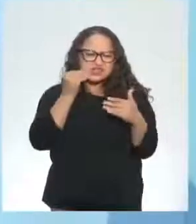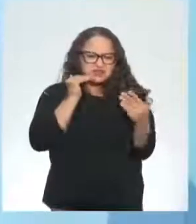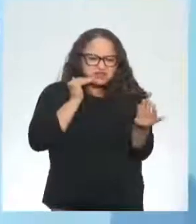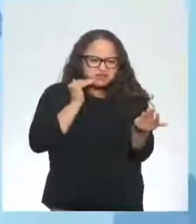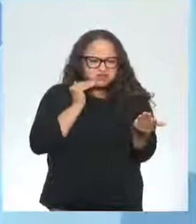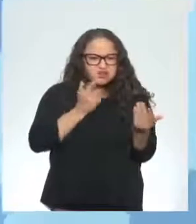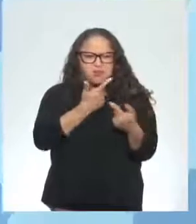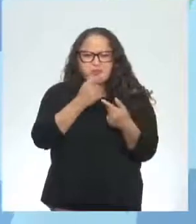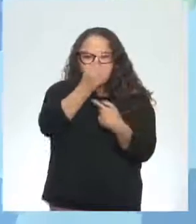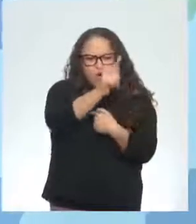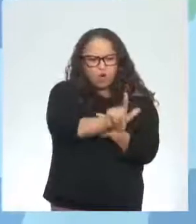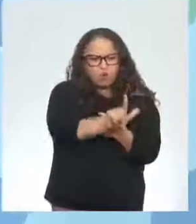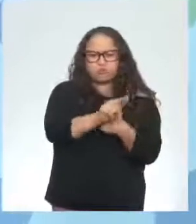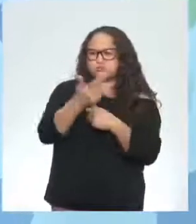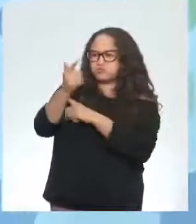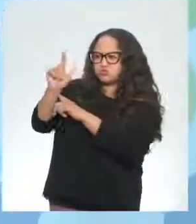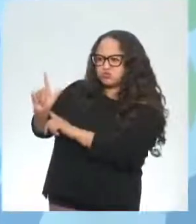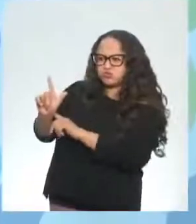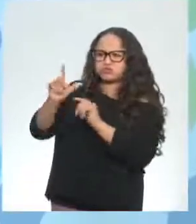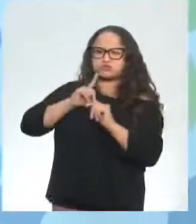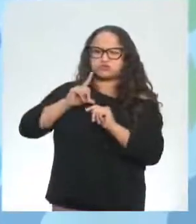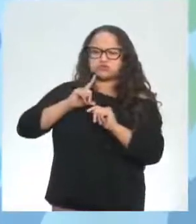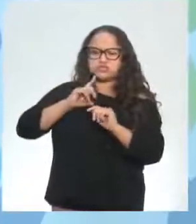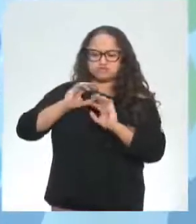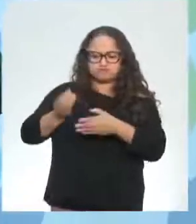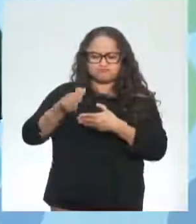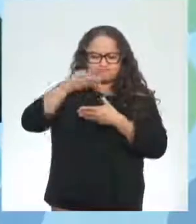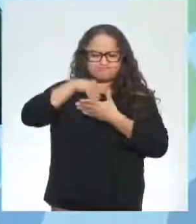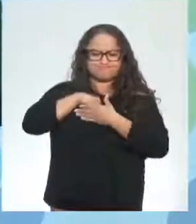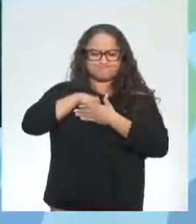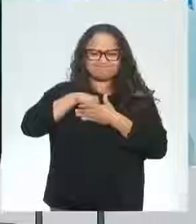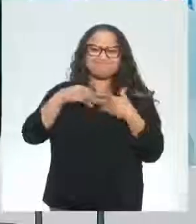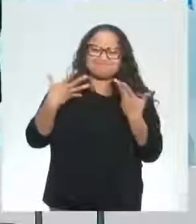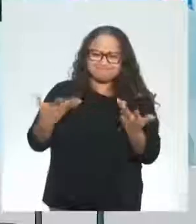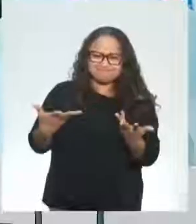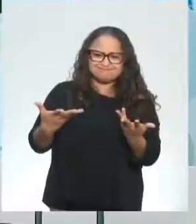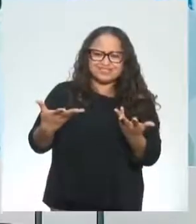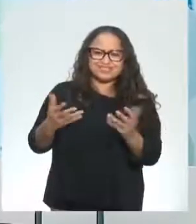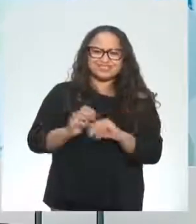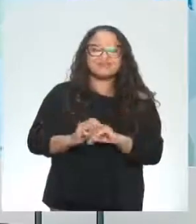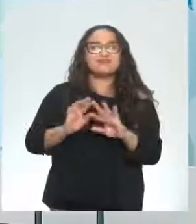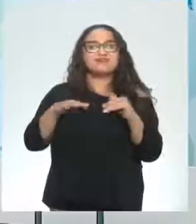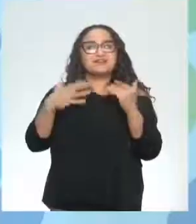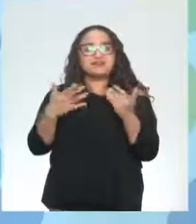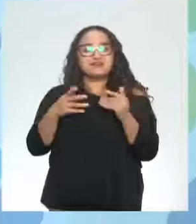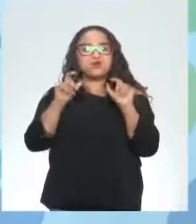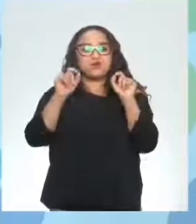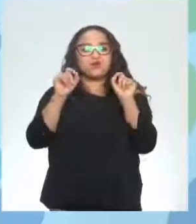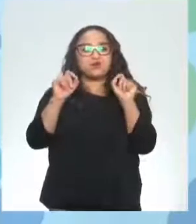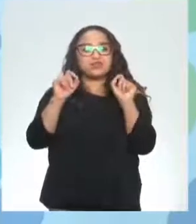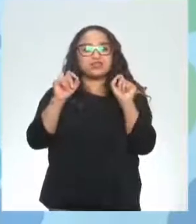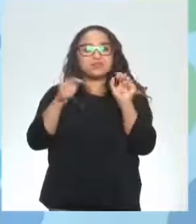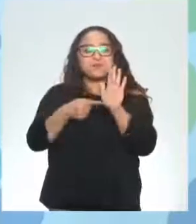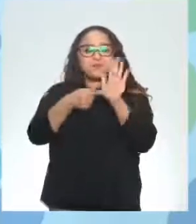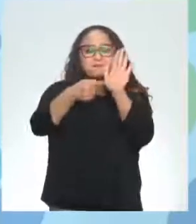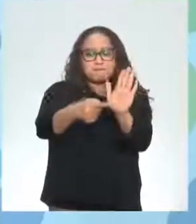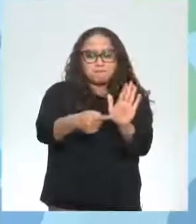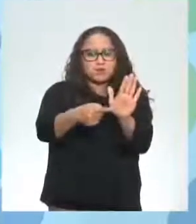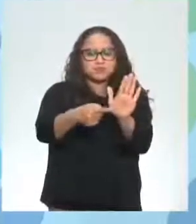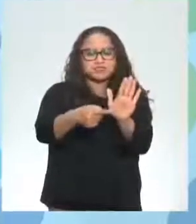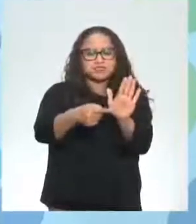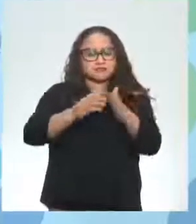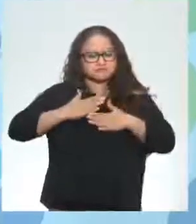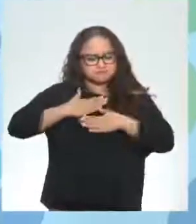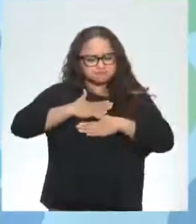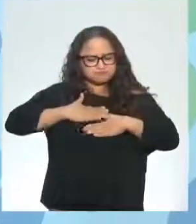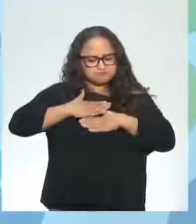outro, né? Aí entra muito a questão do subjetivo, tá? Então, é isso que vai determinar, né, o